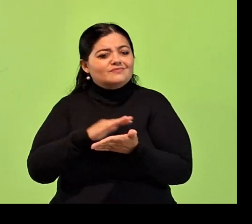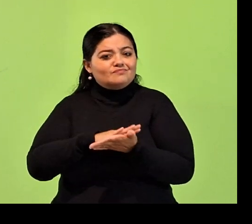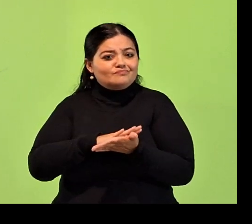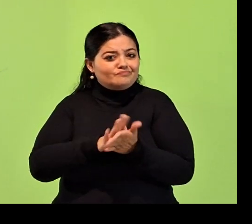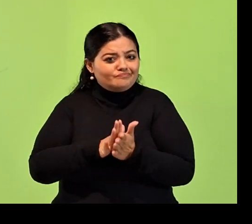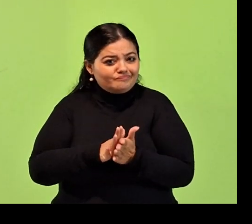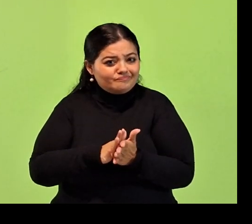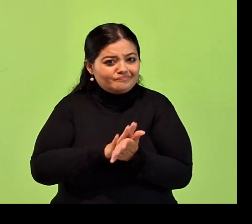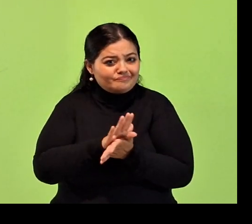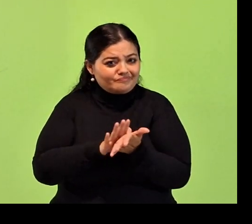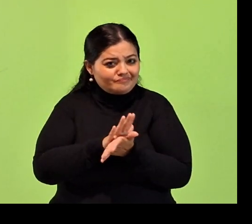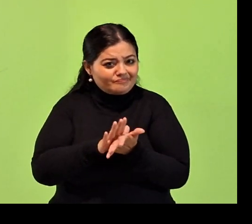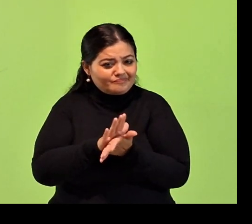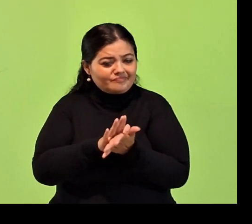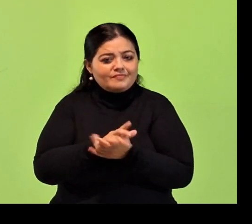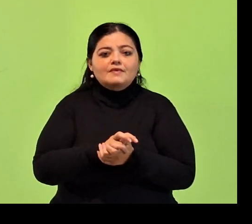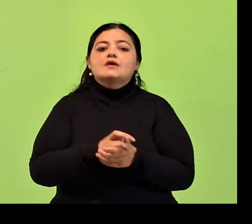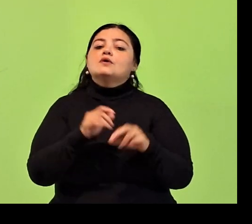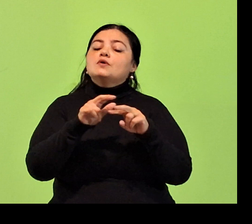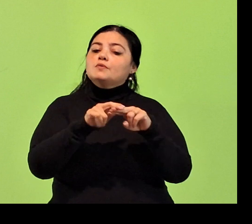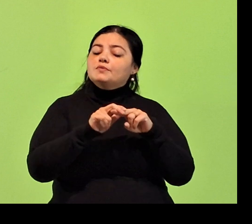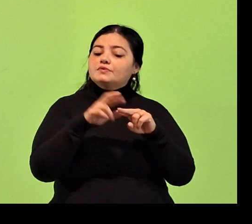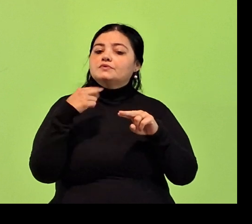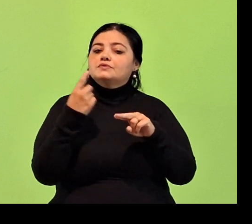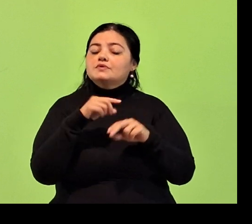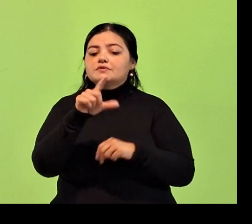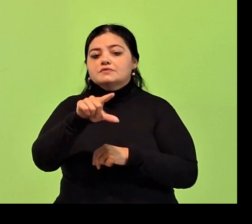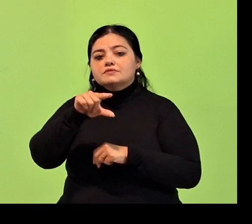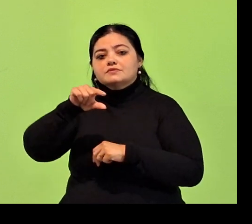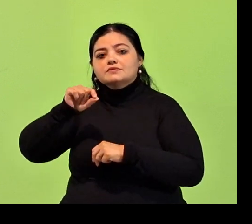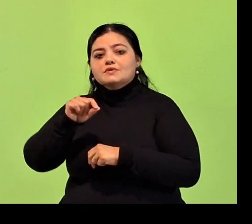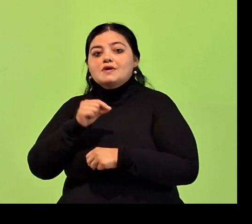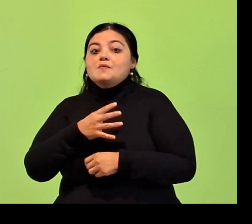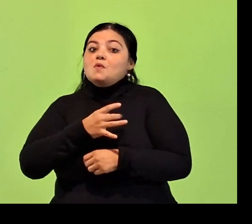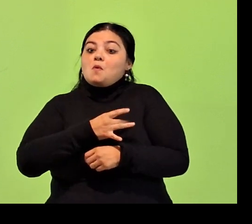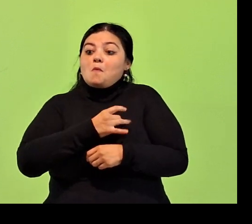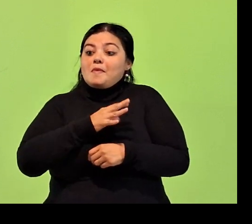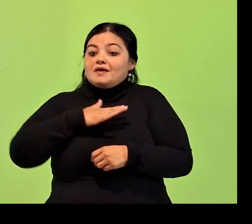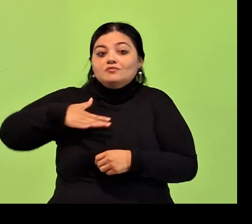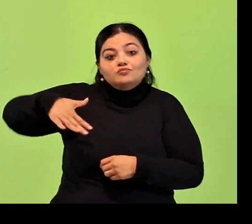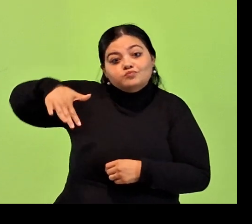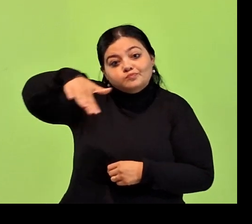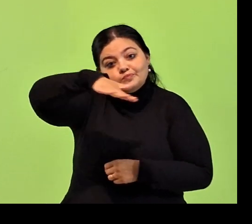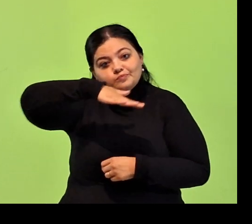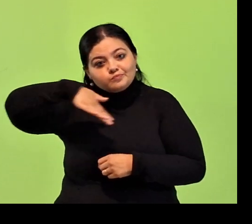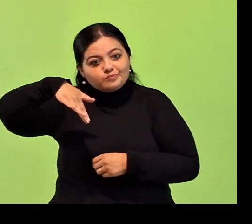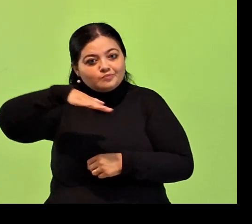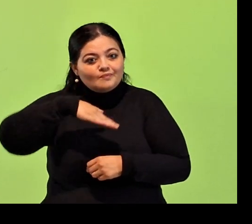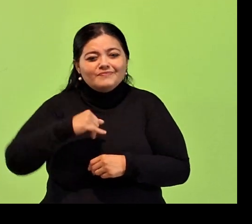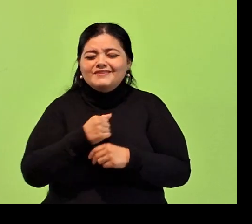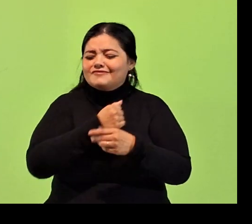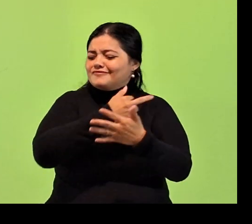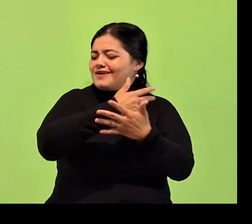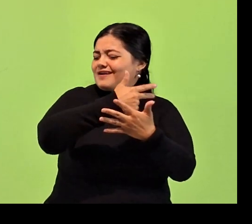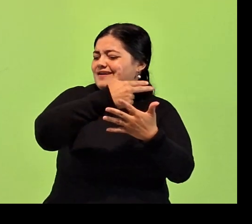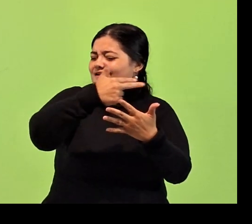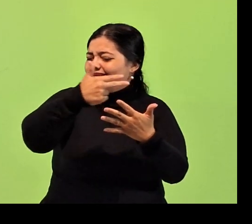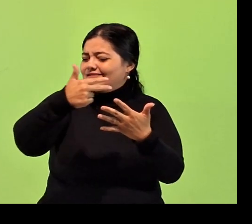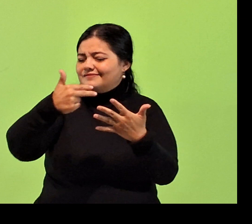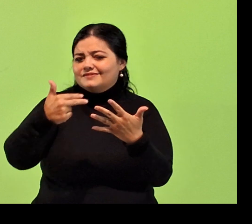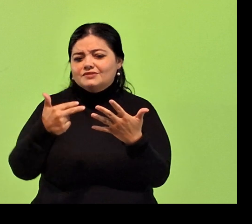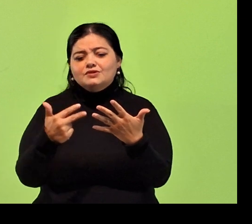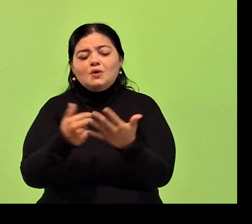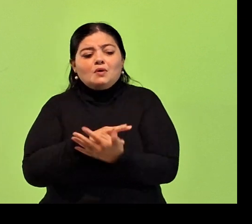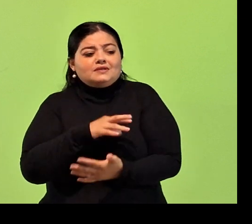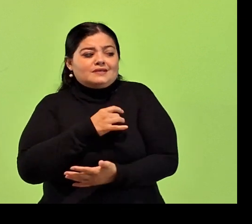Nesse contexto, escolhemos utilizar o termo pânico coletivo para propor uma revisão conceitual de diversos fenômenos historicamente associados ao